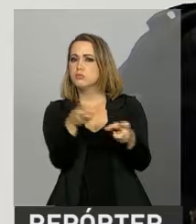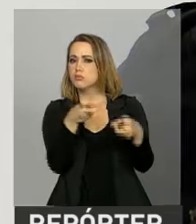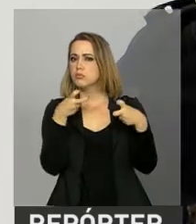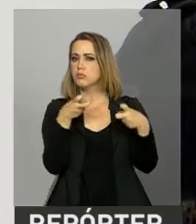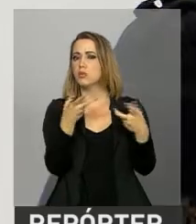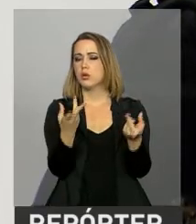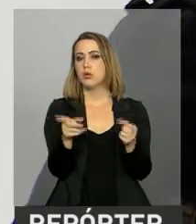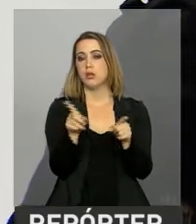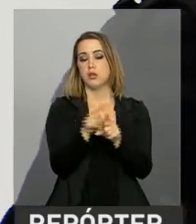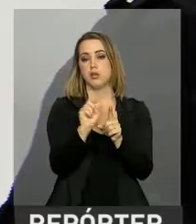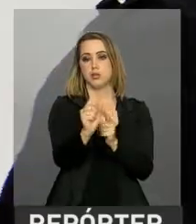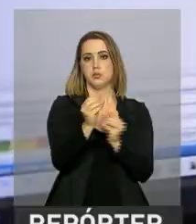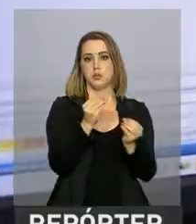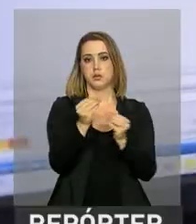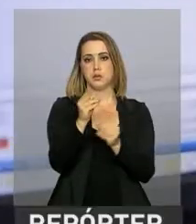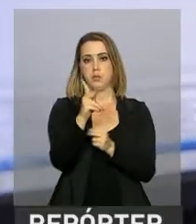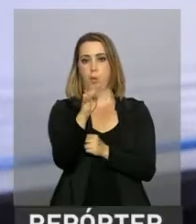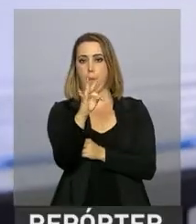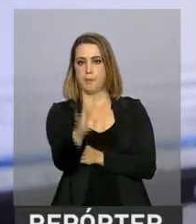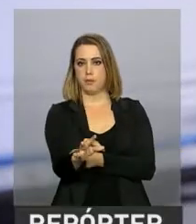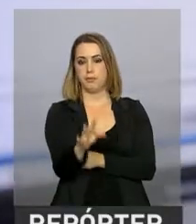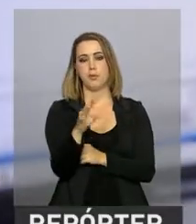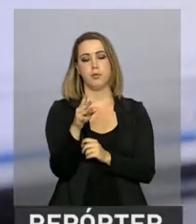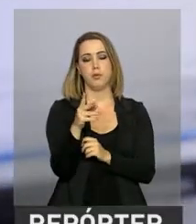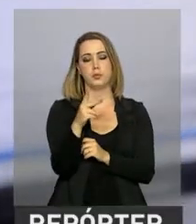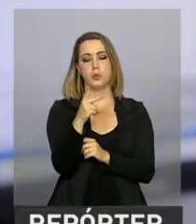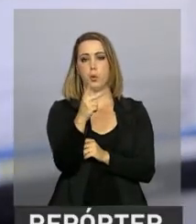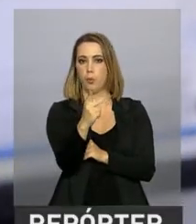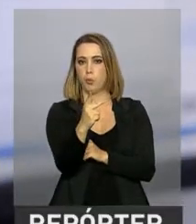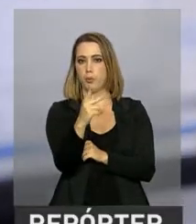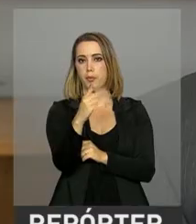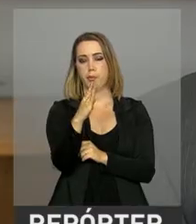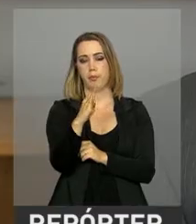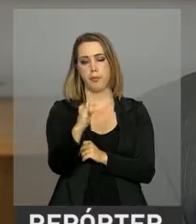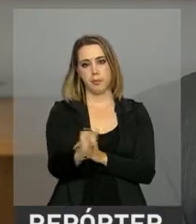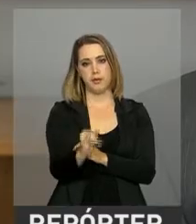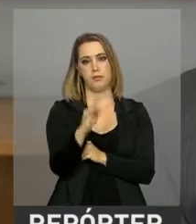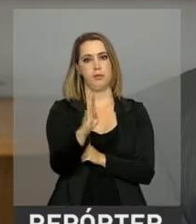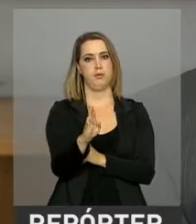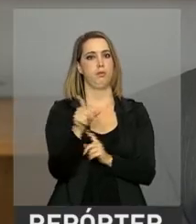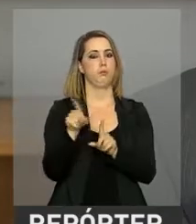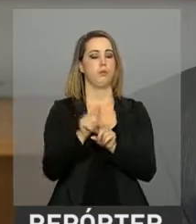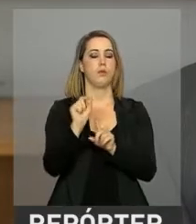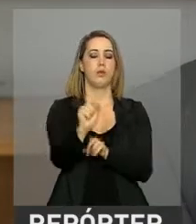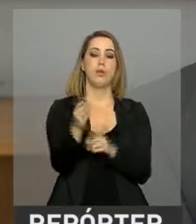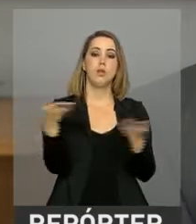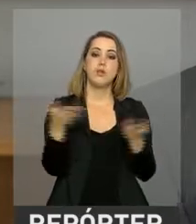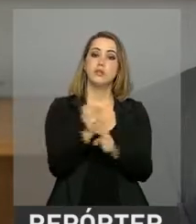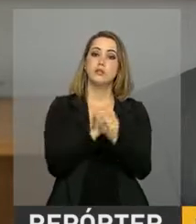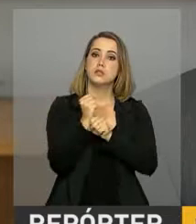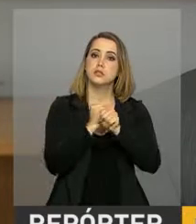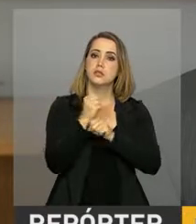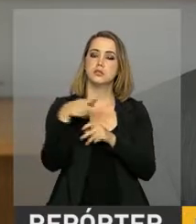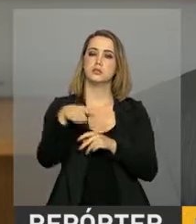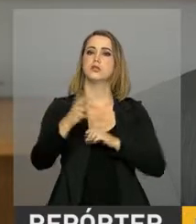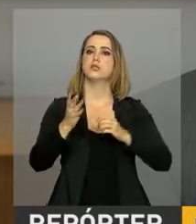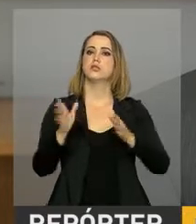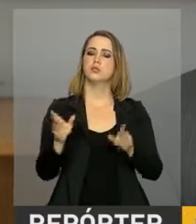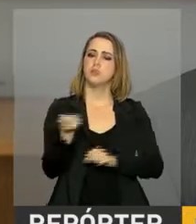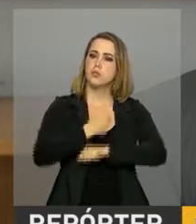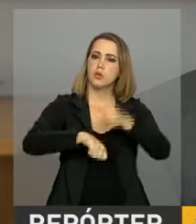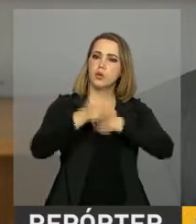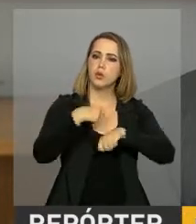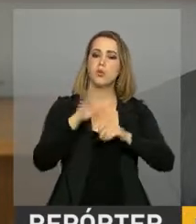do Produto Interno Bruto do Brasil, medido pelo IBGE. Esse ano, a economia já começa a dar os sinais